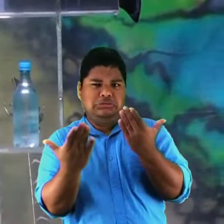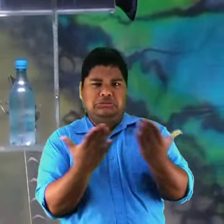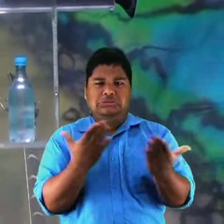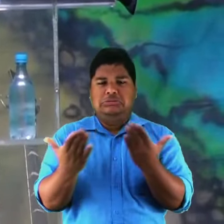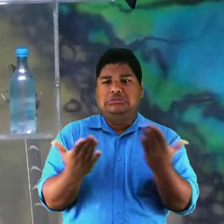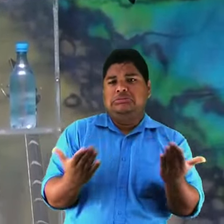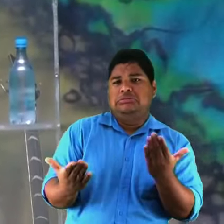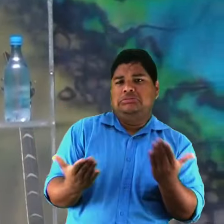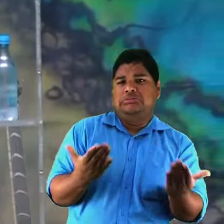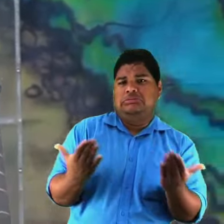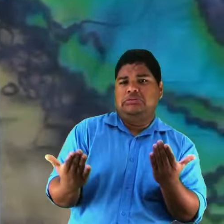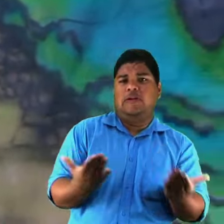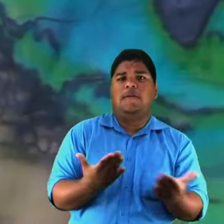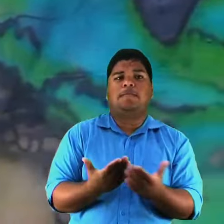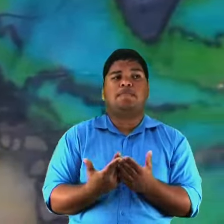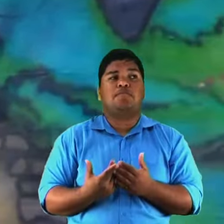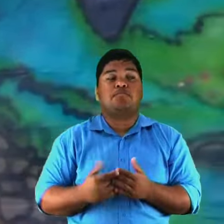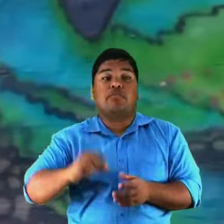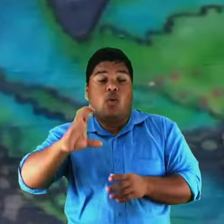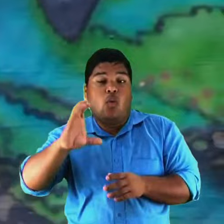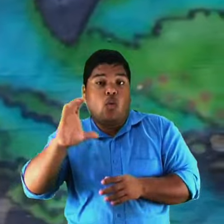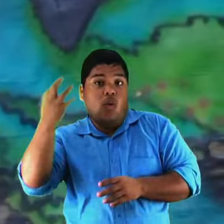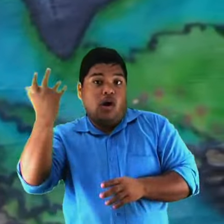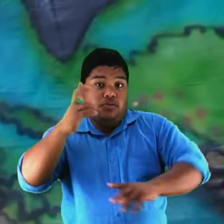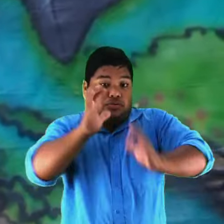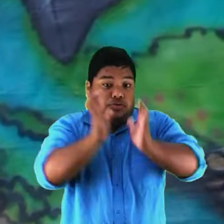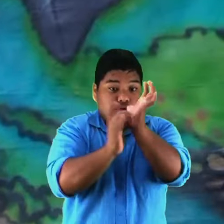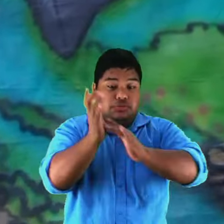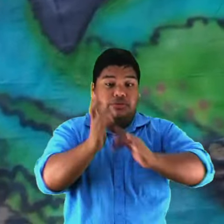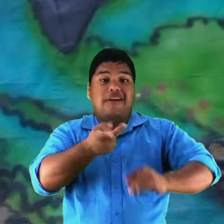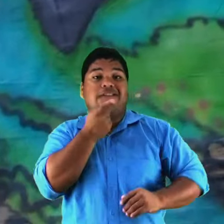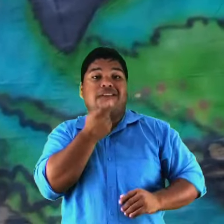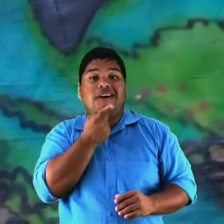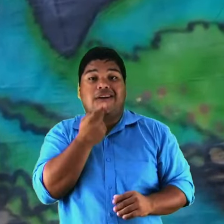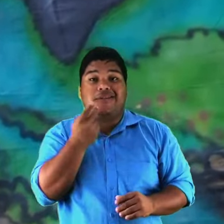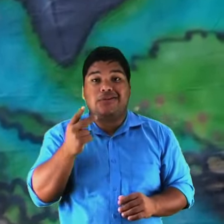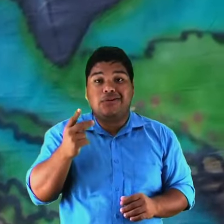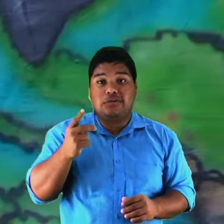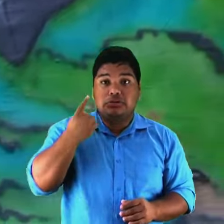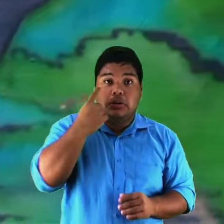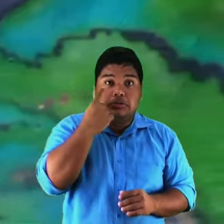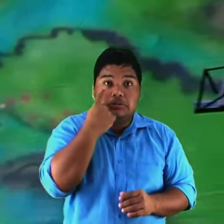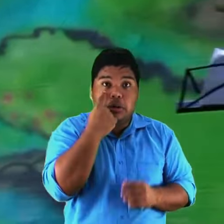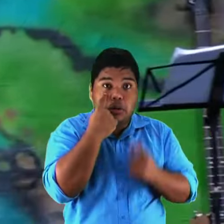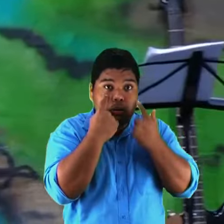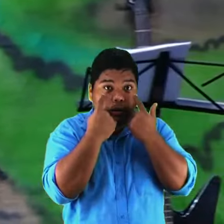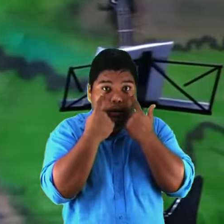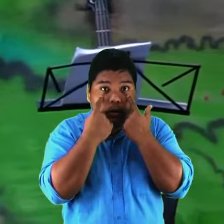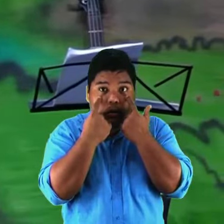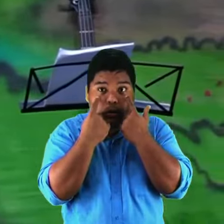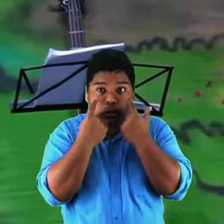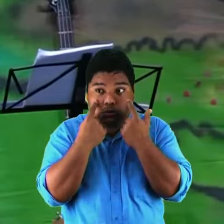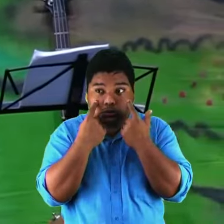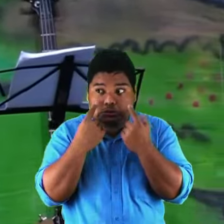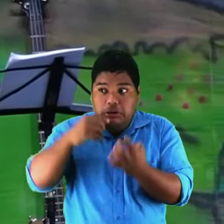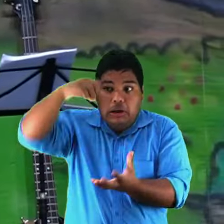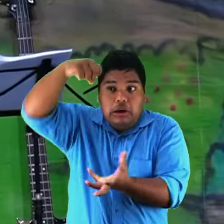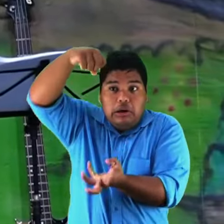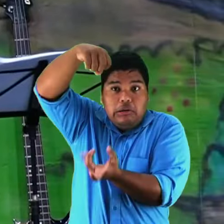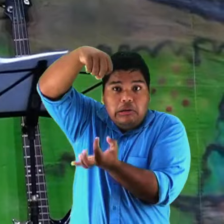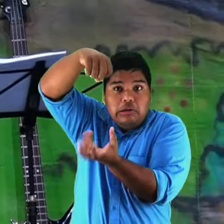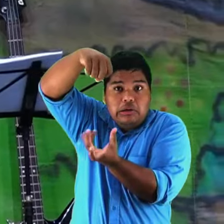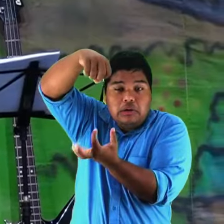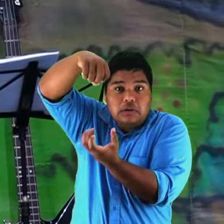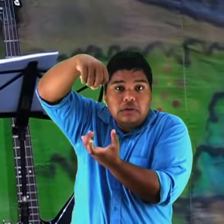Quando Jesus, ele fala aqui para a gente que os olhos são a lanterna do corpo, ele está dizendo de